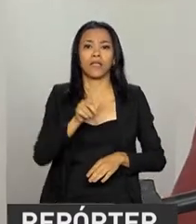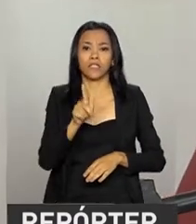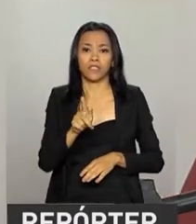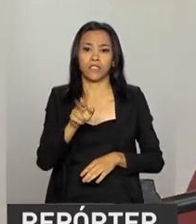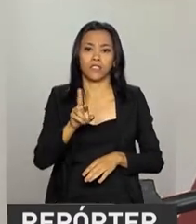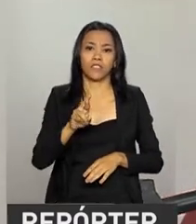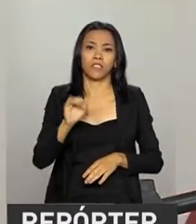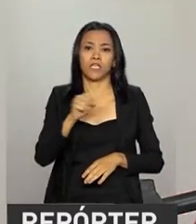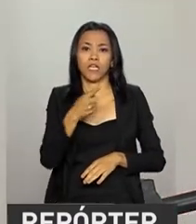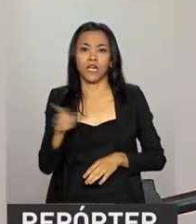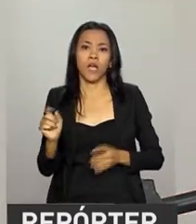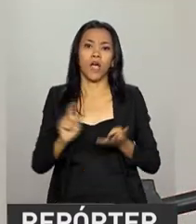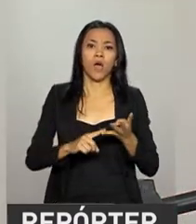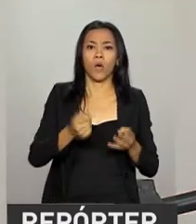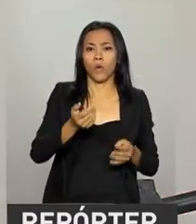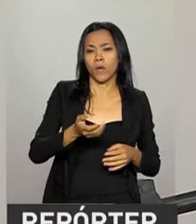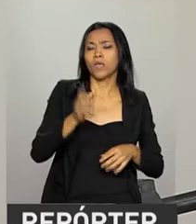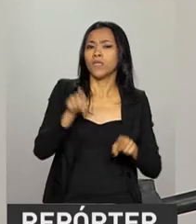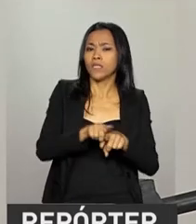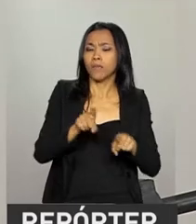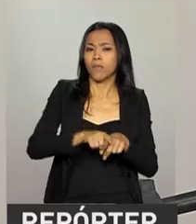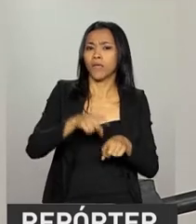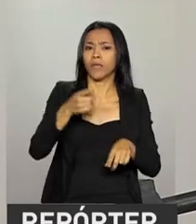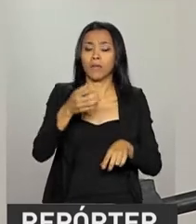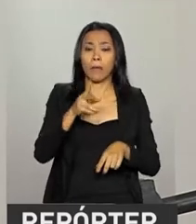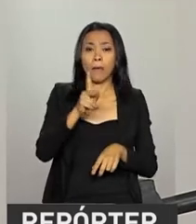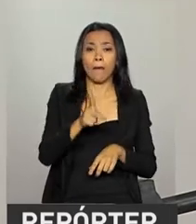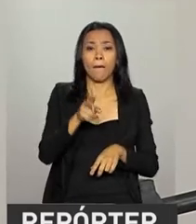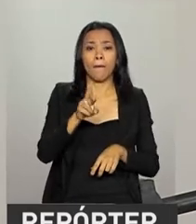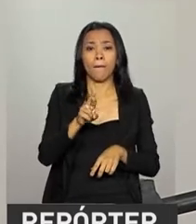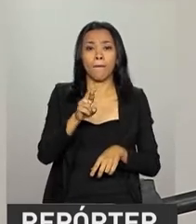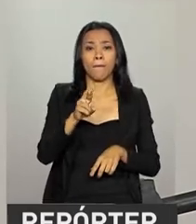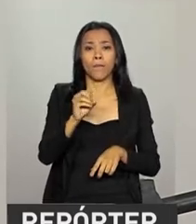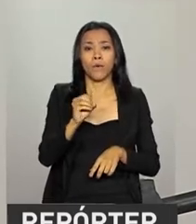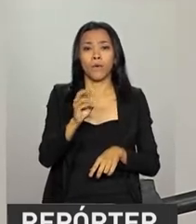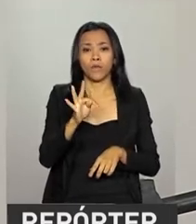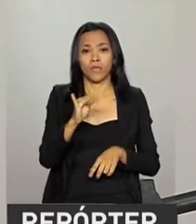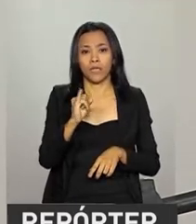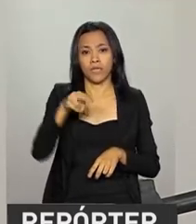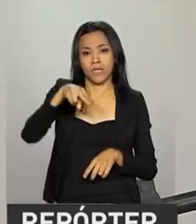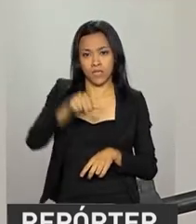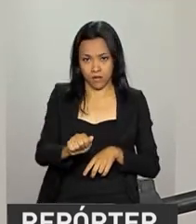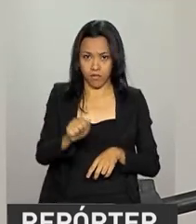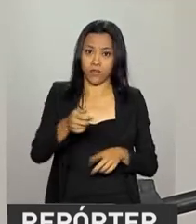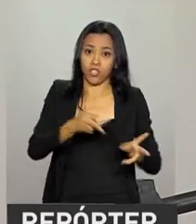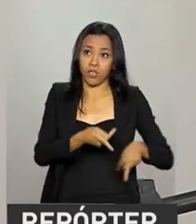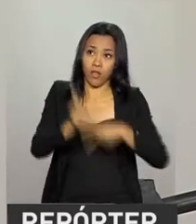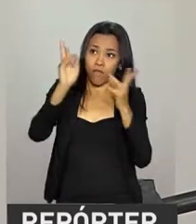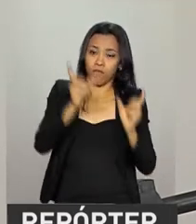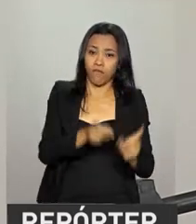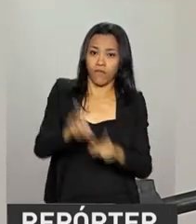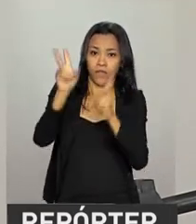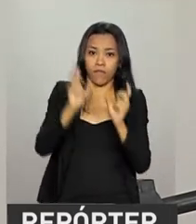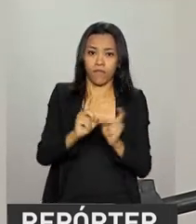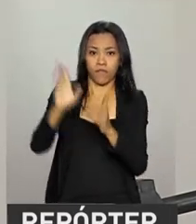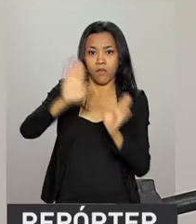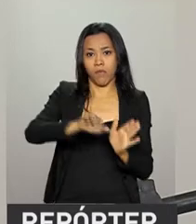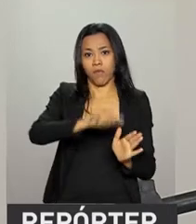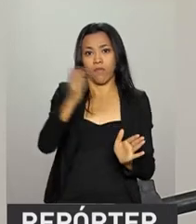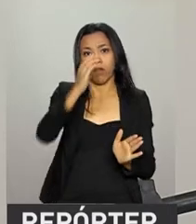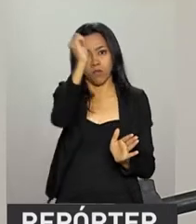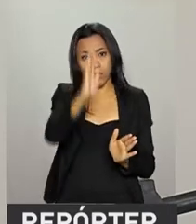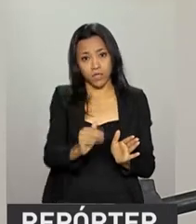de proteína animal do mundo. E precisamos de uma estrutura portuária que seja capaz de permitir